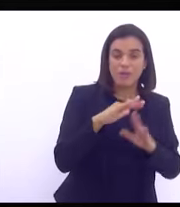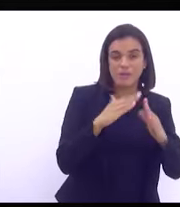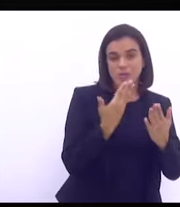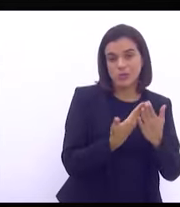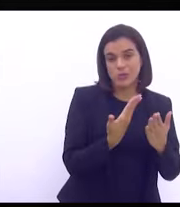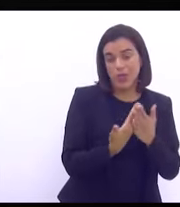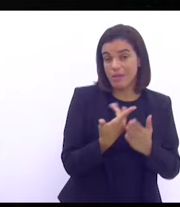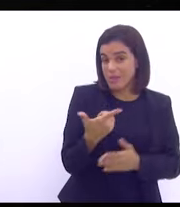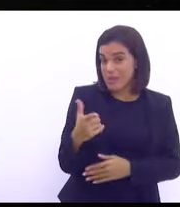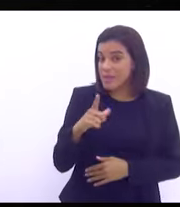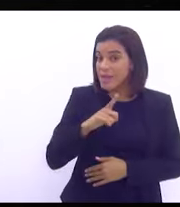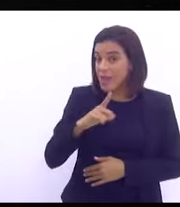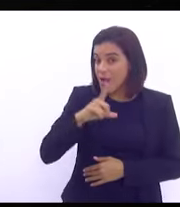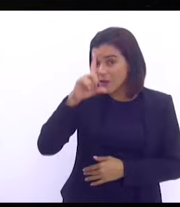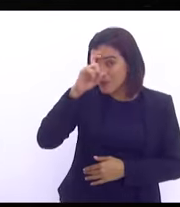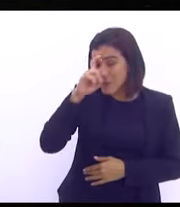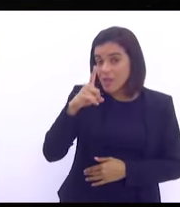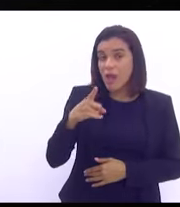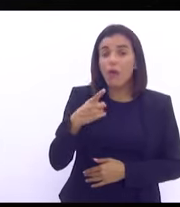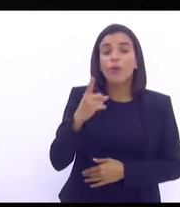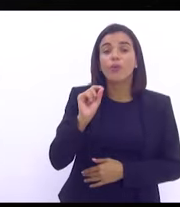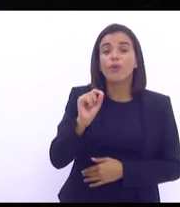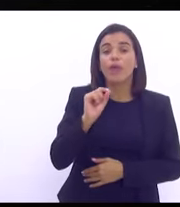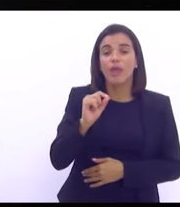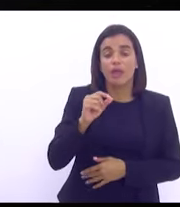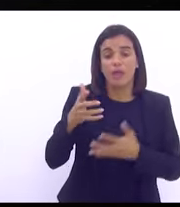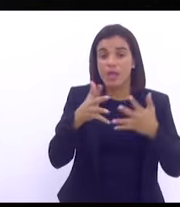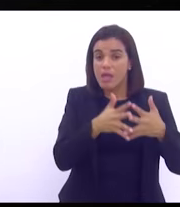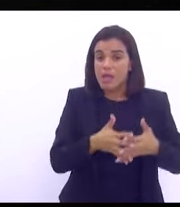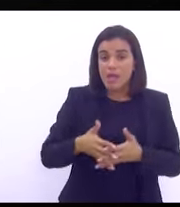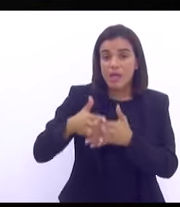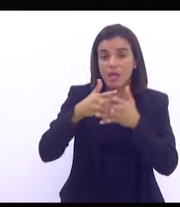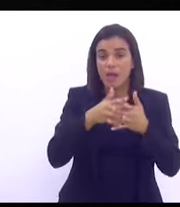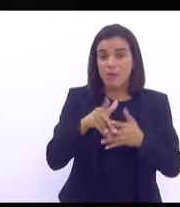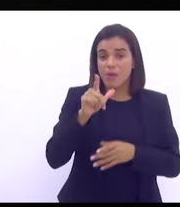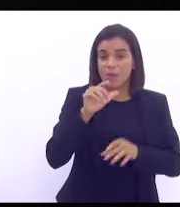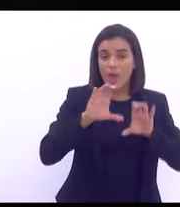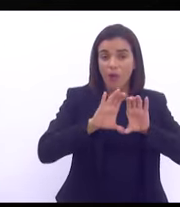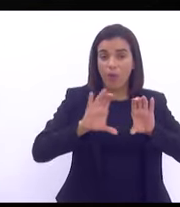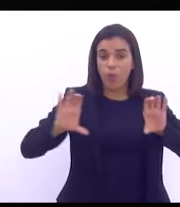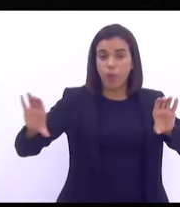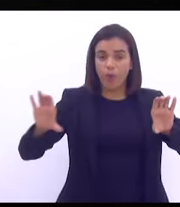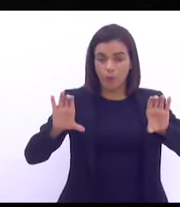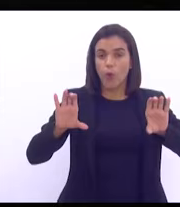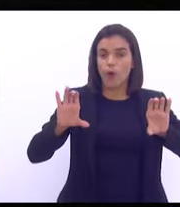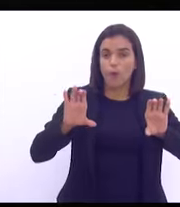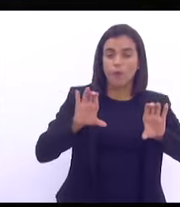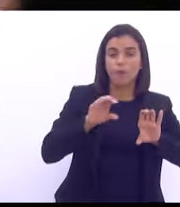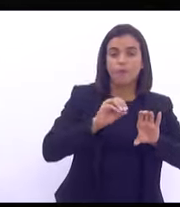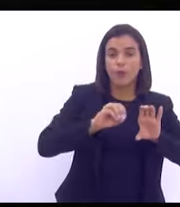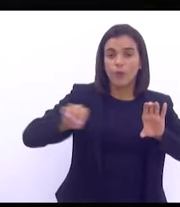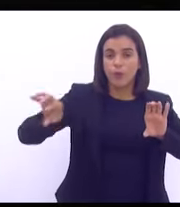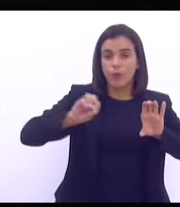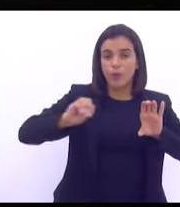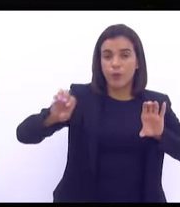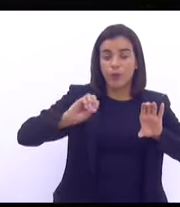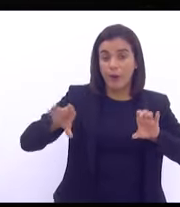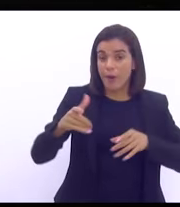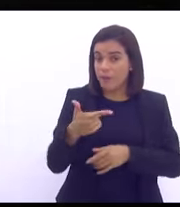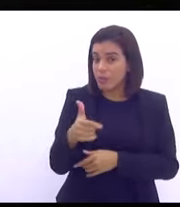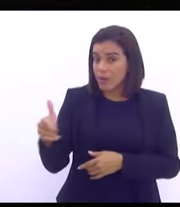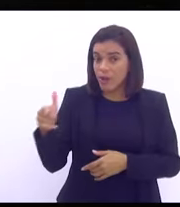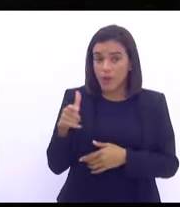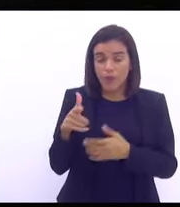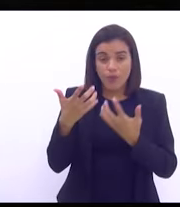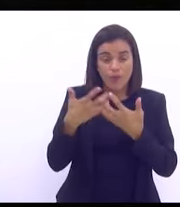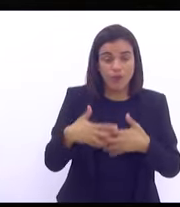Tem hospital, Marcelo Sergino, que está sendo abastecido com carro-pipa. Tem escola, está a mesma coisa. Tem clínica da família que não funciona porque não tem